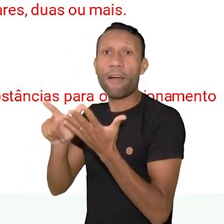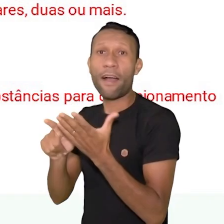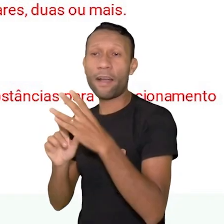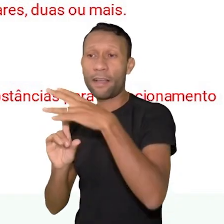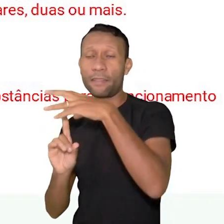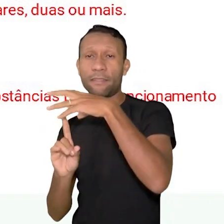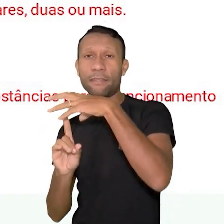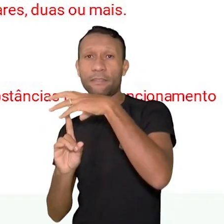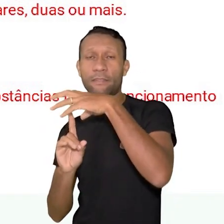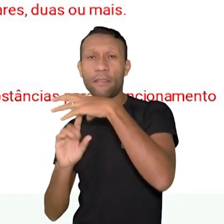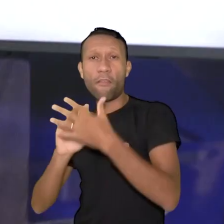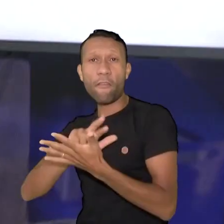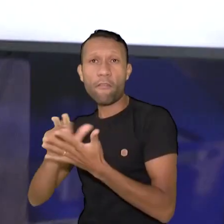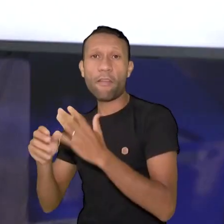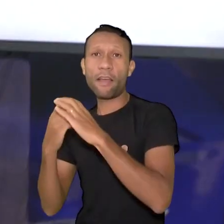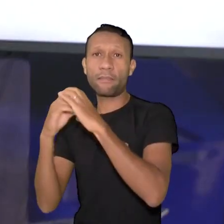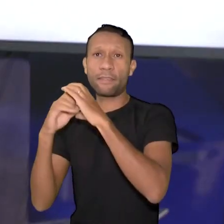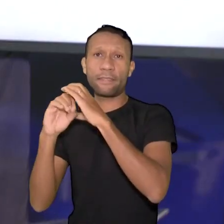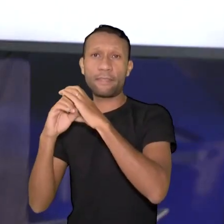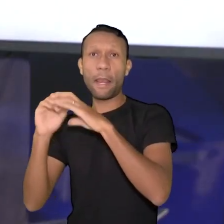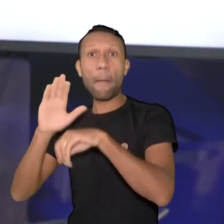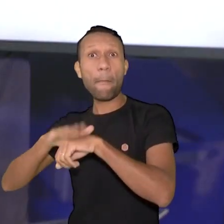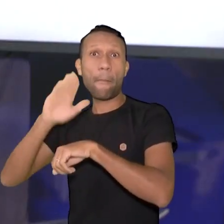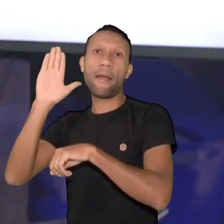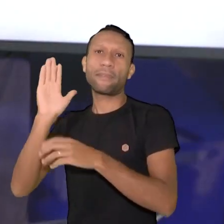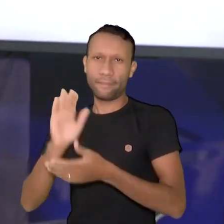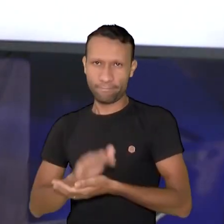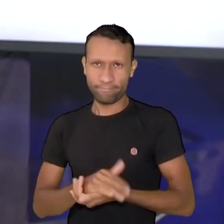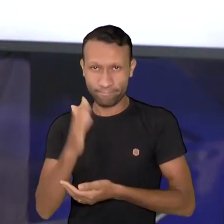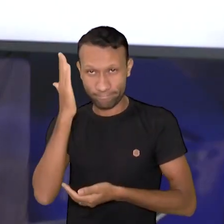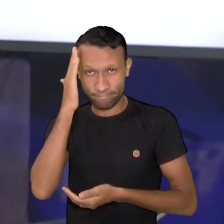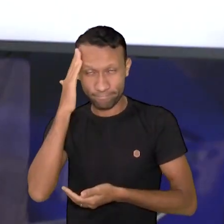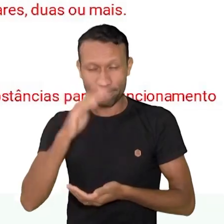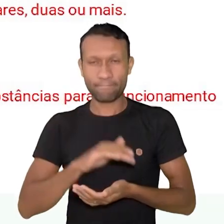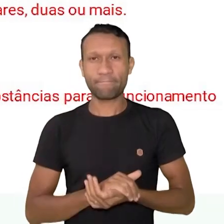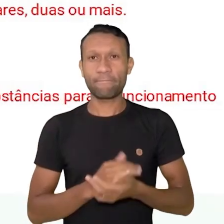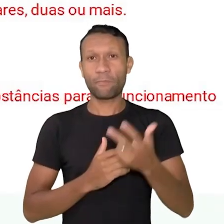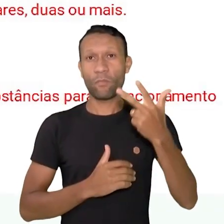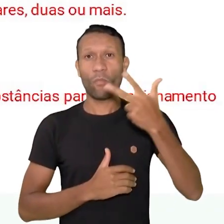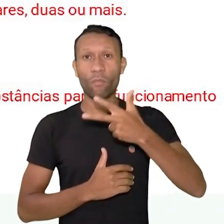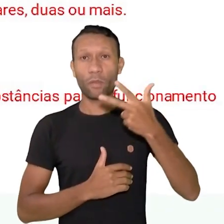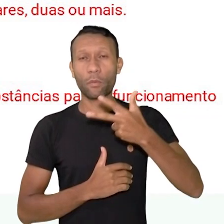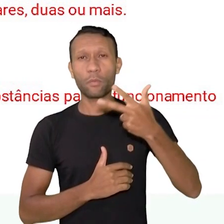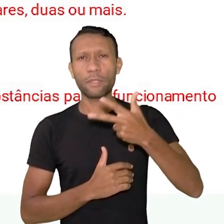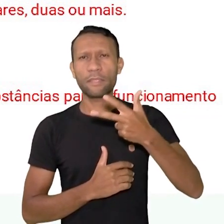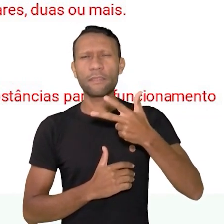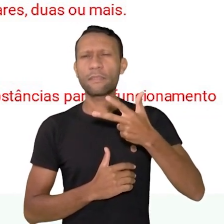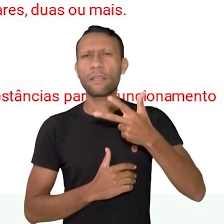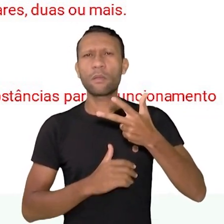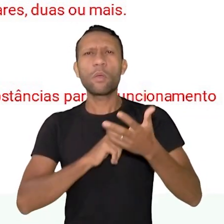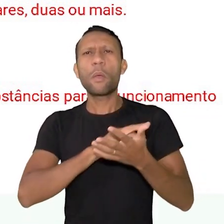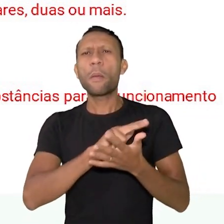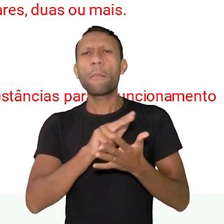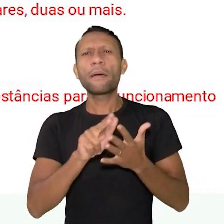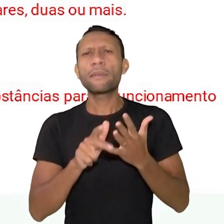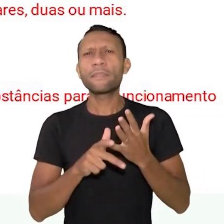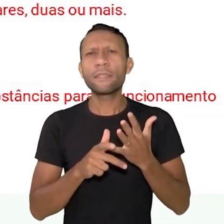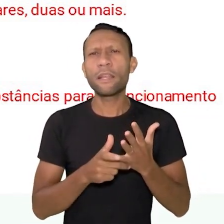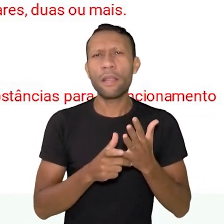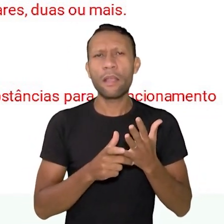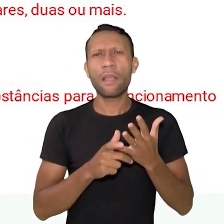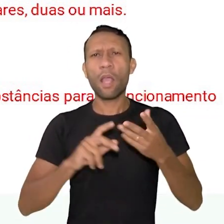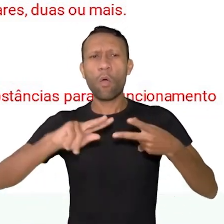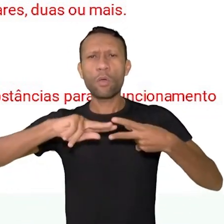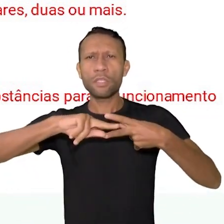pluricelulares, 2 ou mais células, ok? E terceiro, o que é o material genético? E dei um exemplo dele. Então,